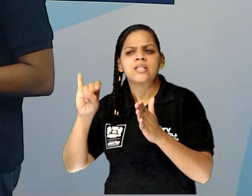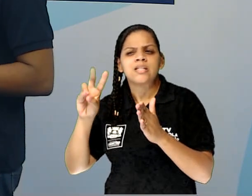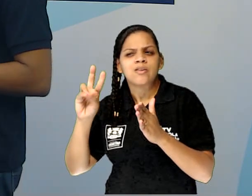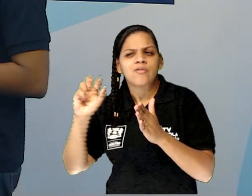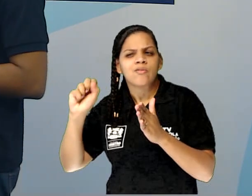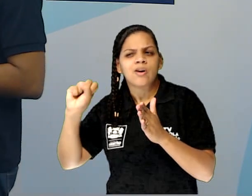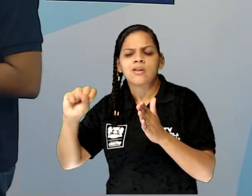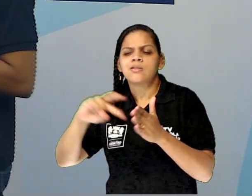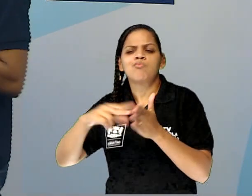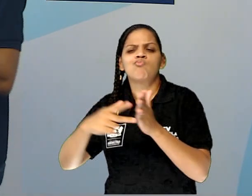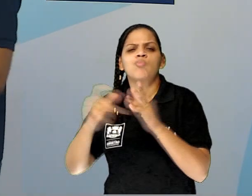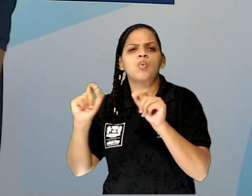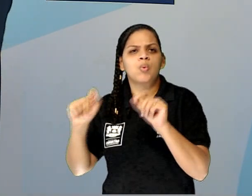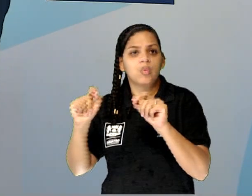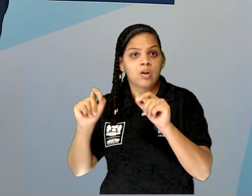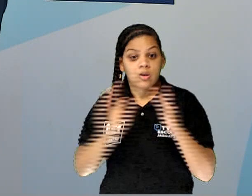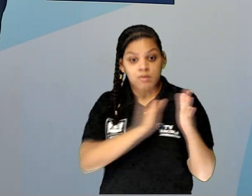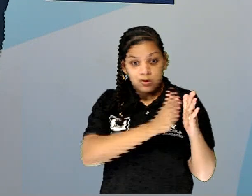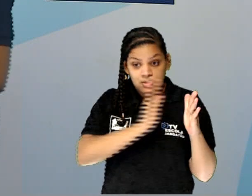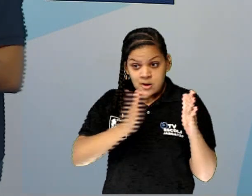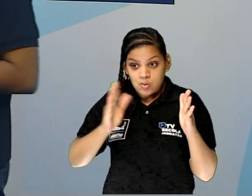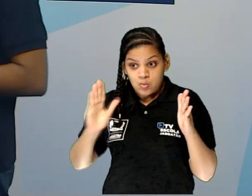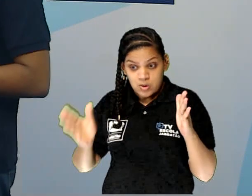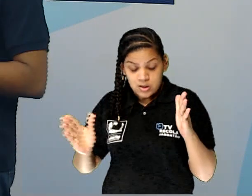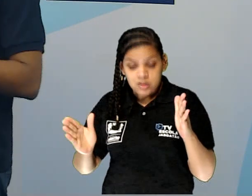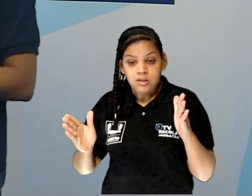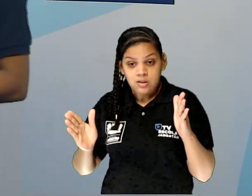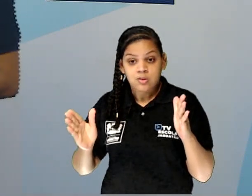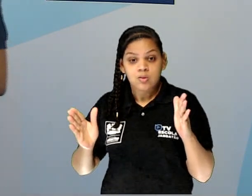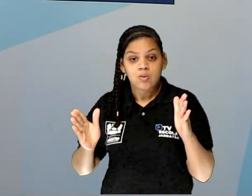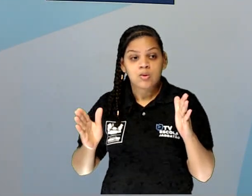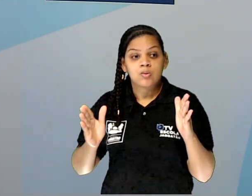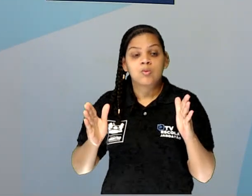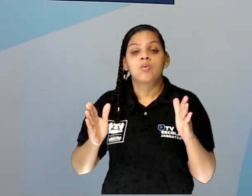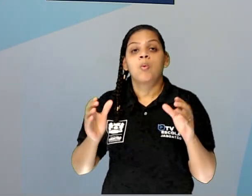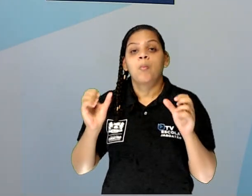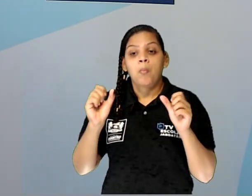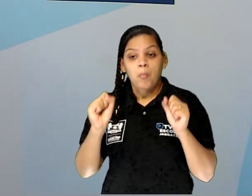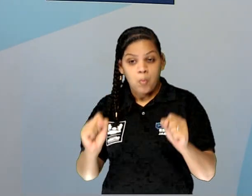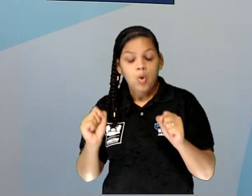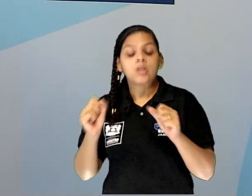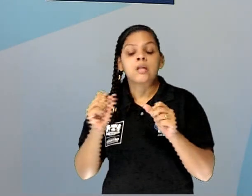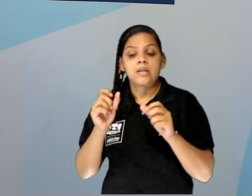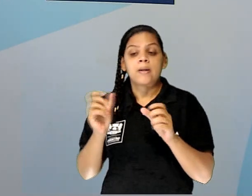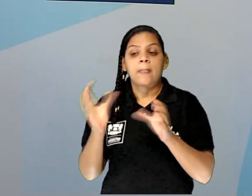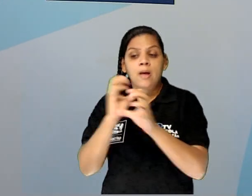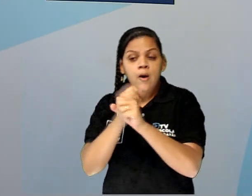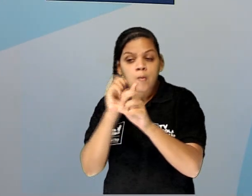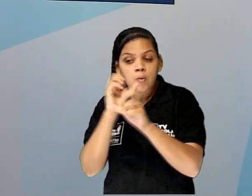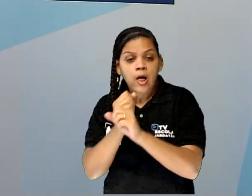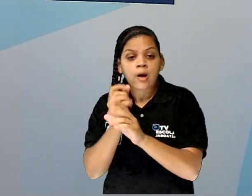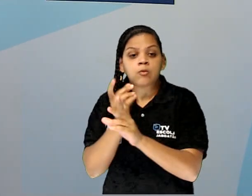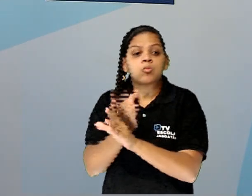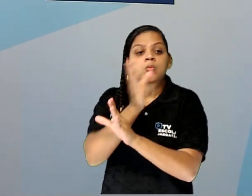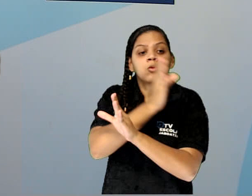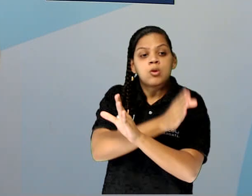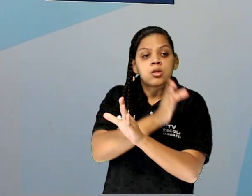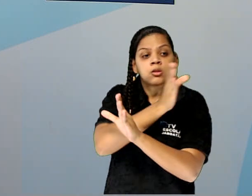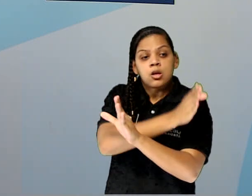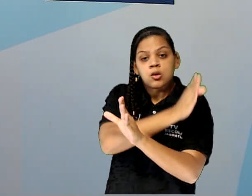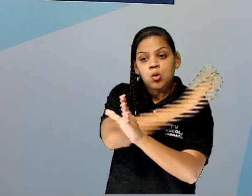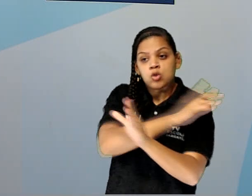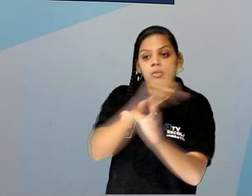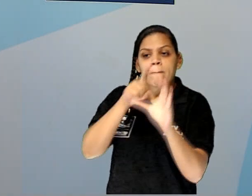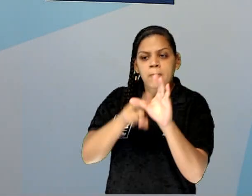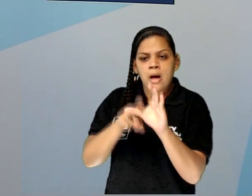recursiva quando determinado termo pode ser calculado em função de termos anteriores. Como assim, professor?